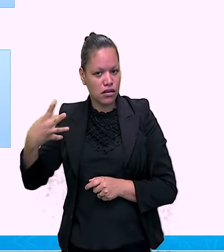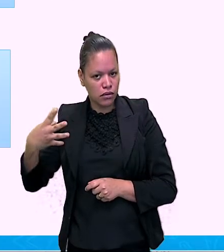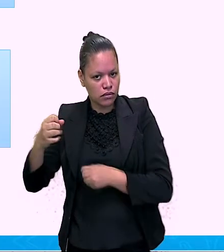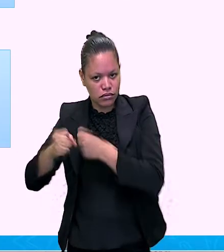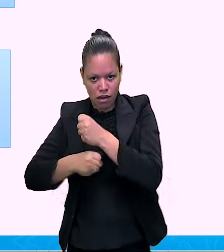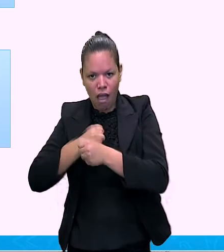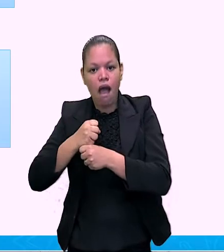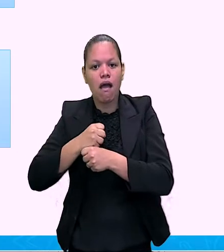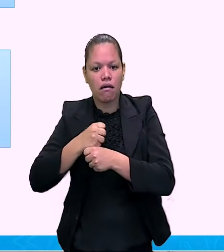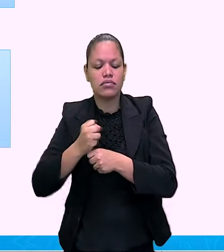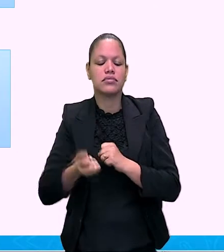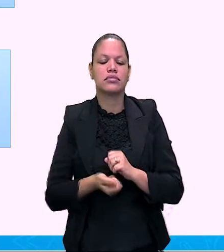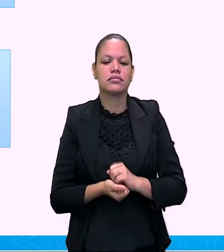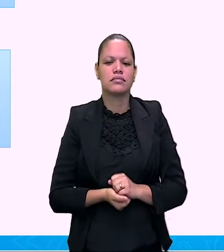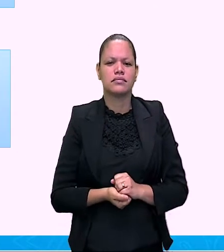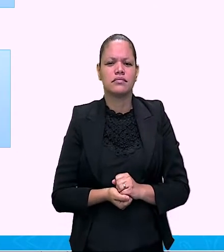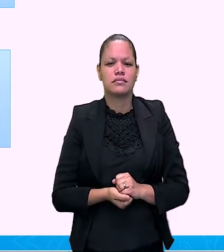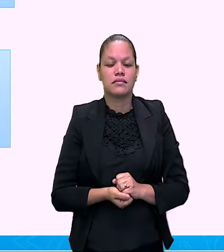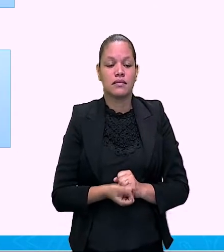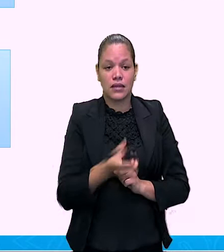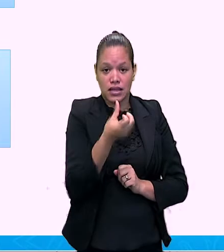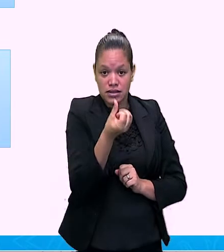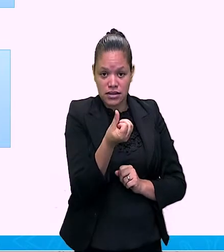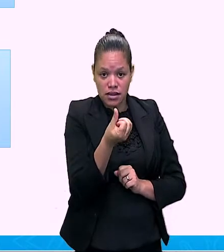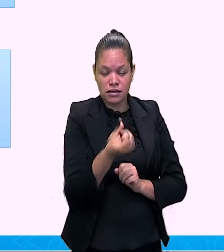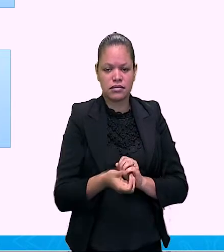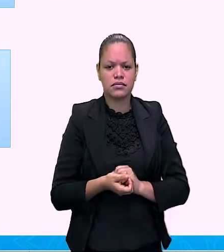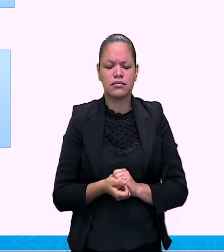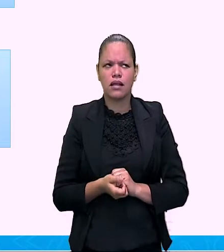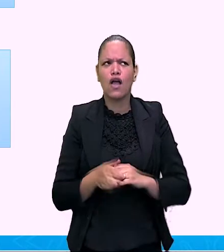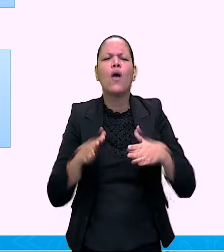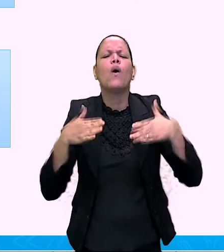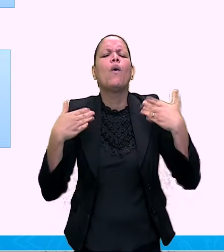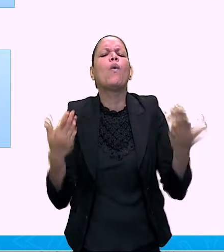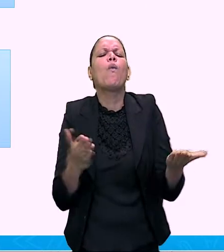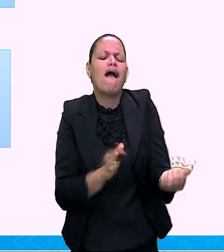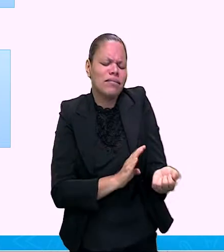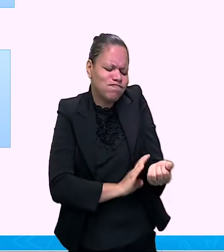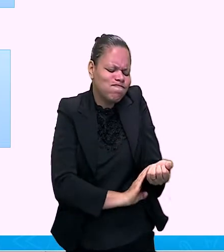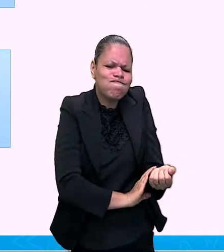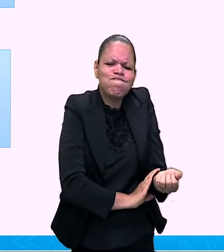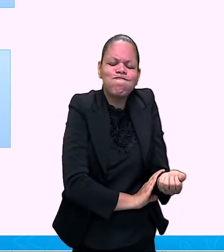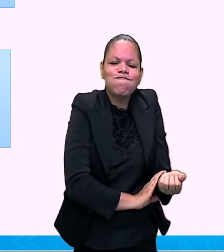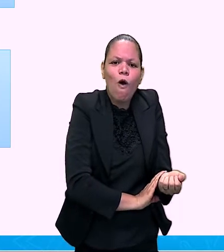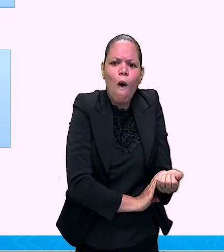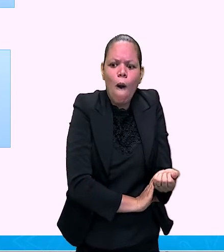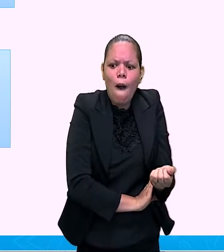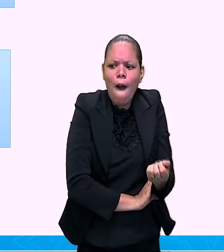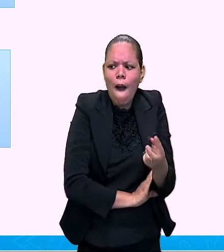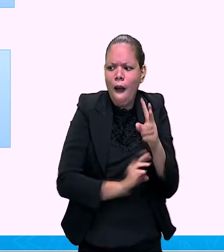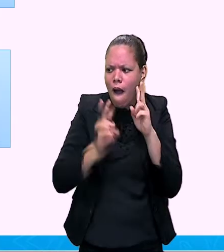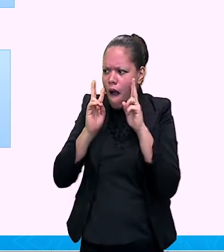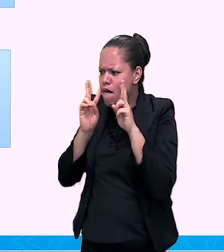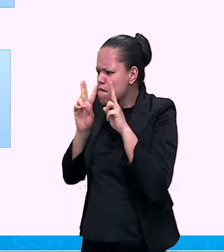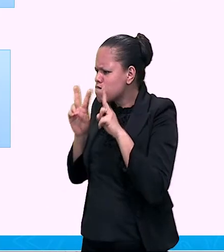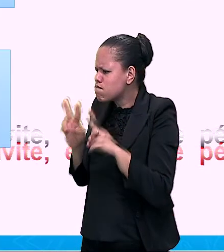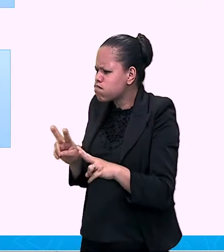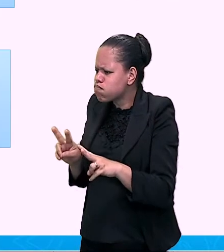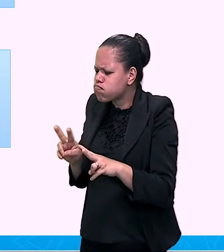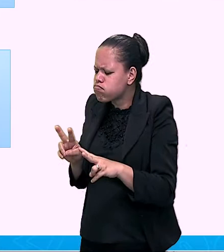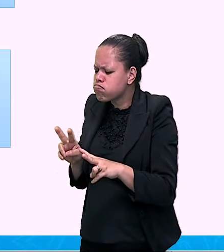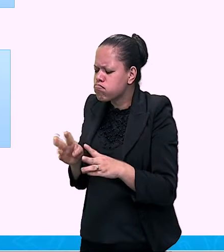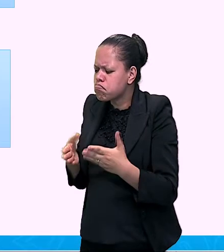os sintomas a criança apresenta? Por que se entende que ela está com essa